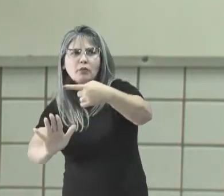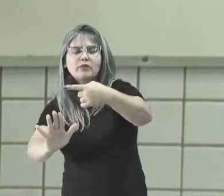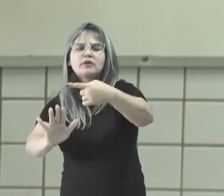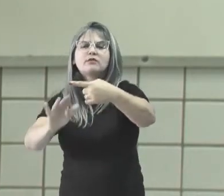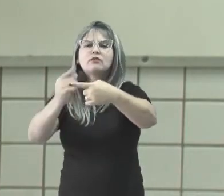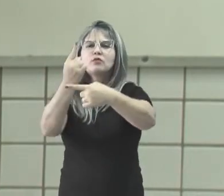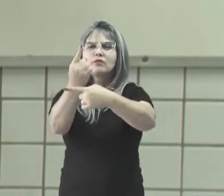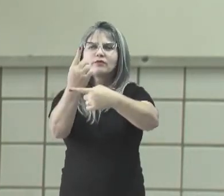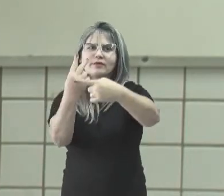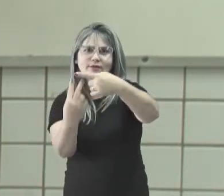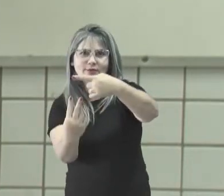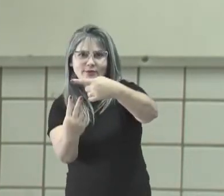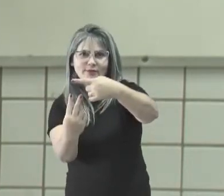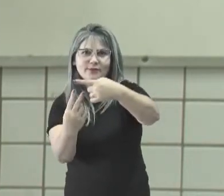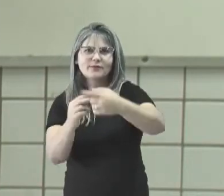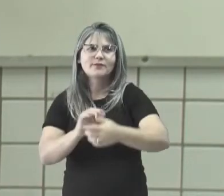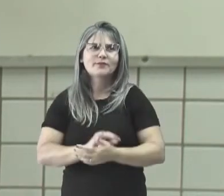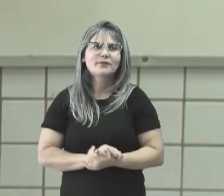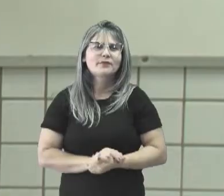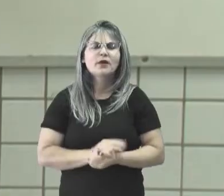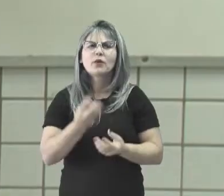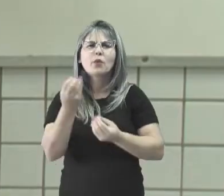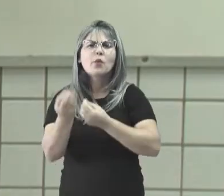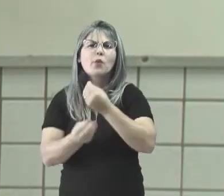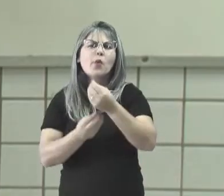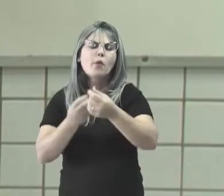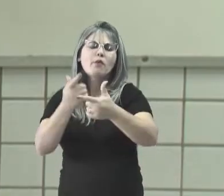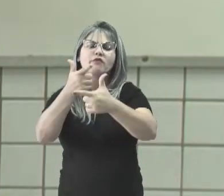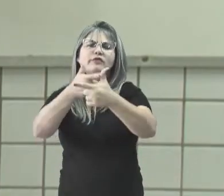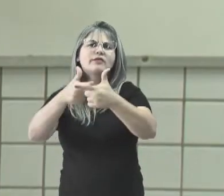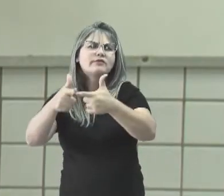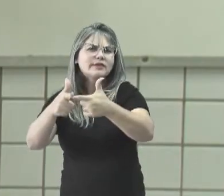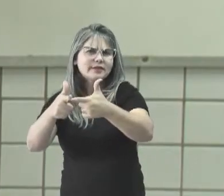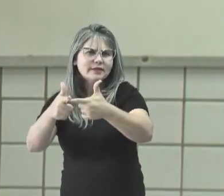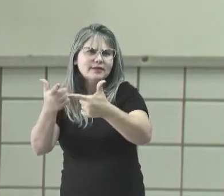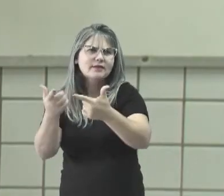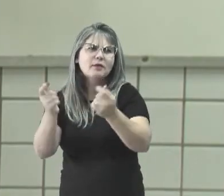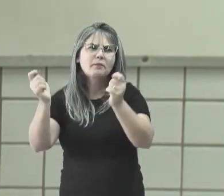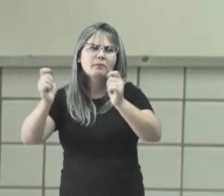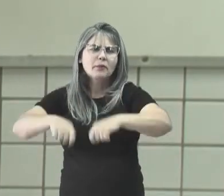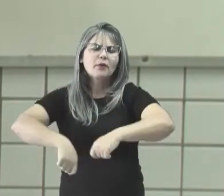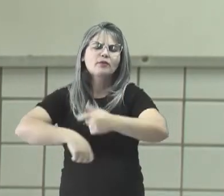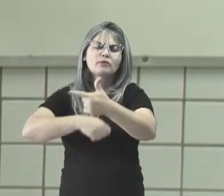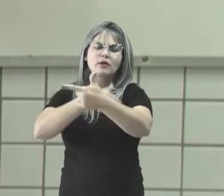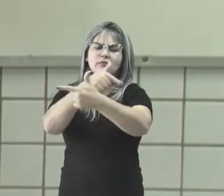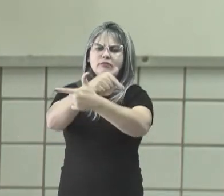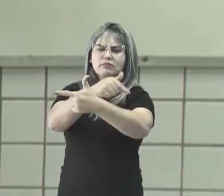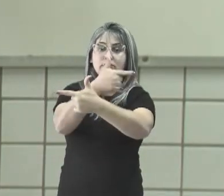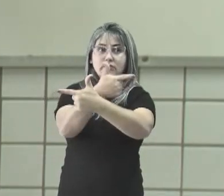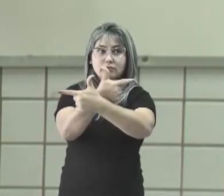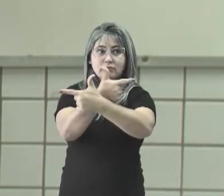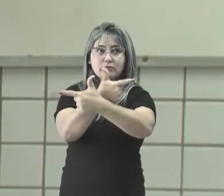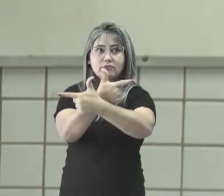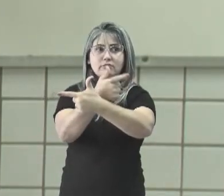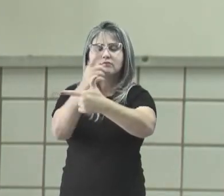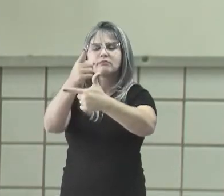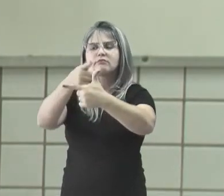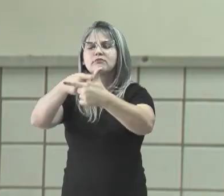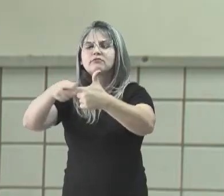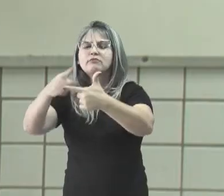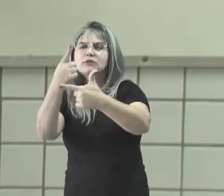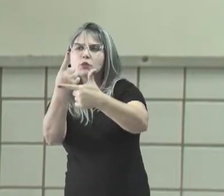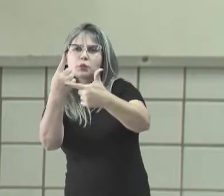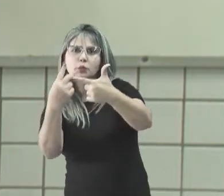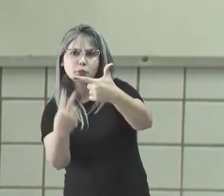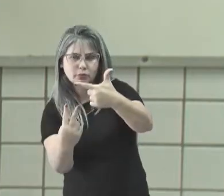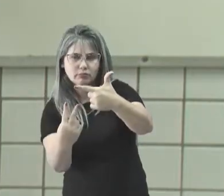número. Beleza? E aí, como é que eu divido um número por uma fração? Repito a primeira e multiplico pelo inverso da segunda. E o que é que é o inverso